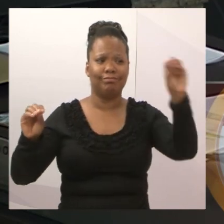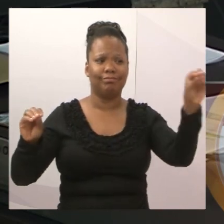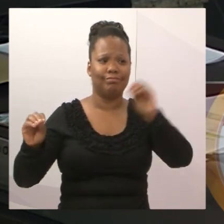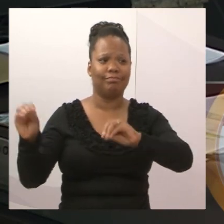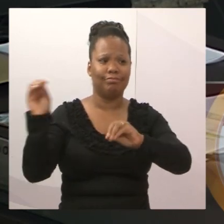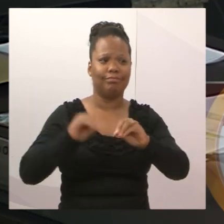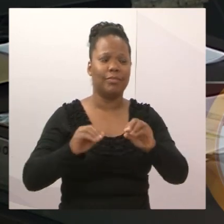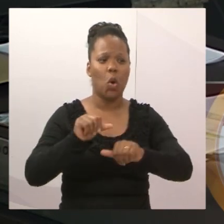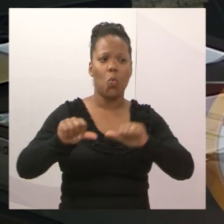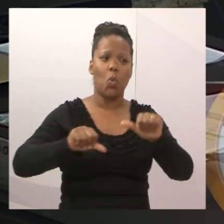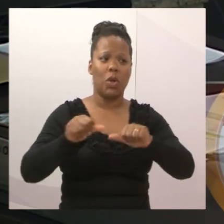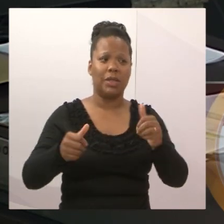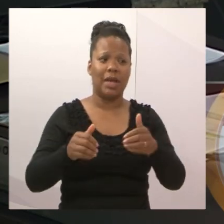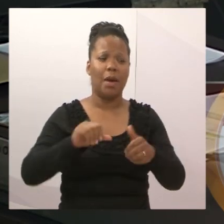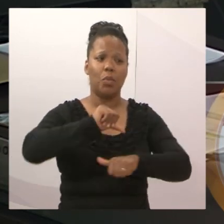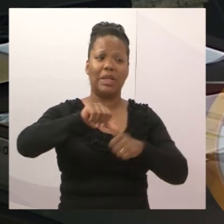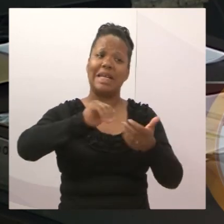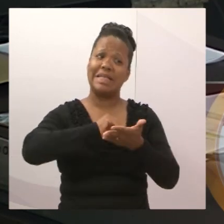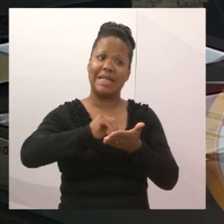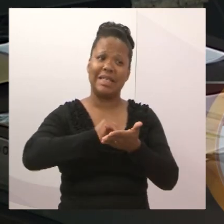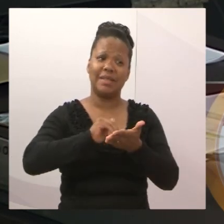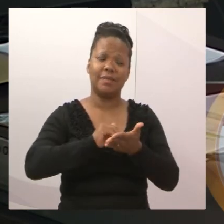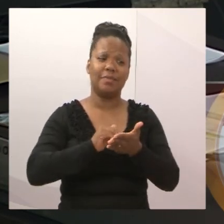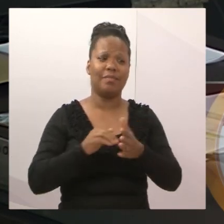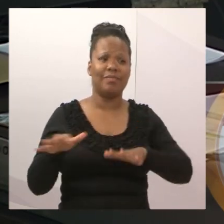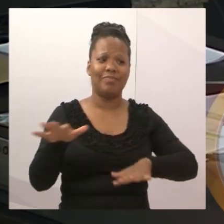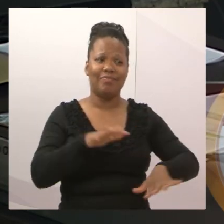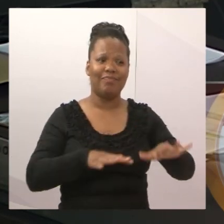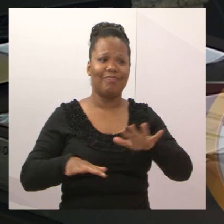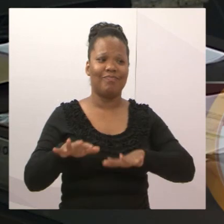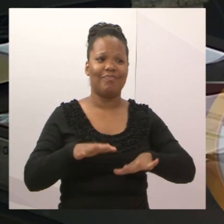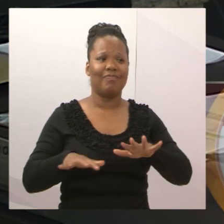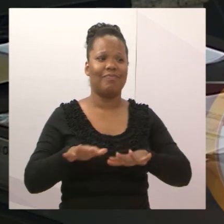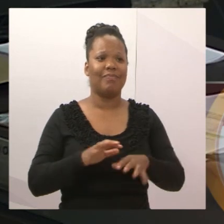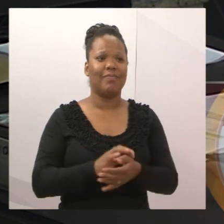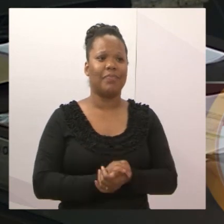de secretarias, enfim, mexer com